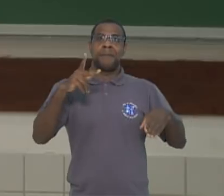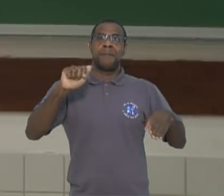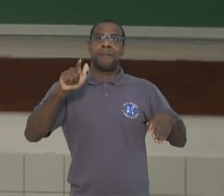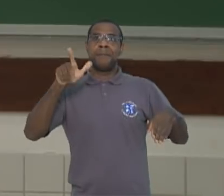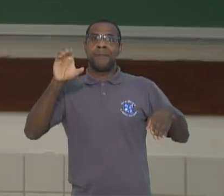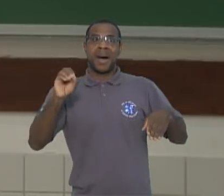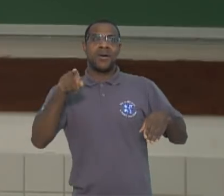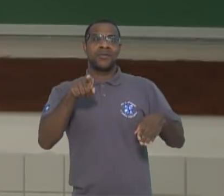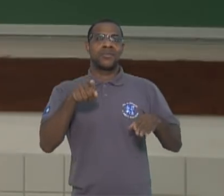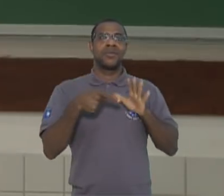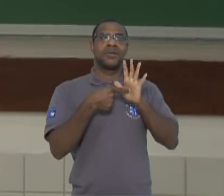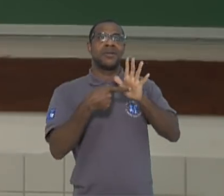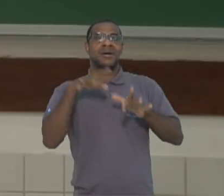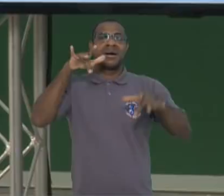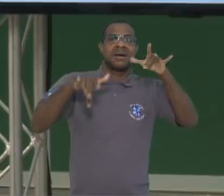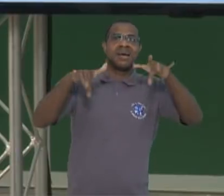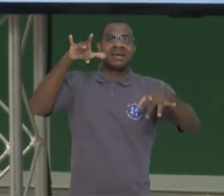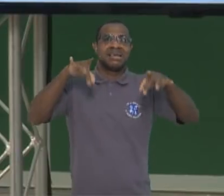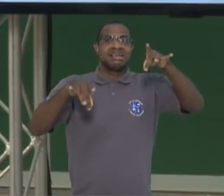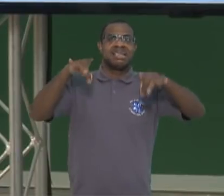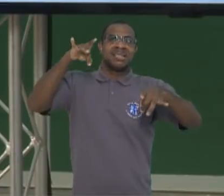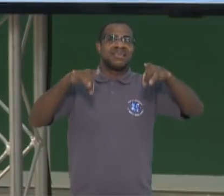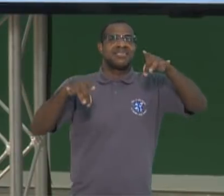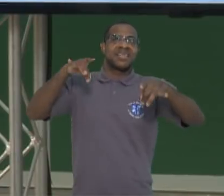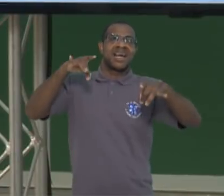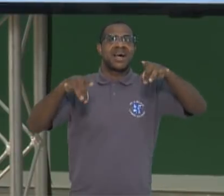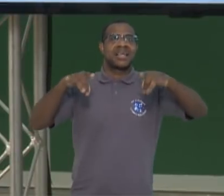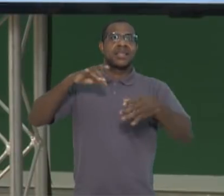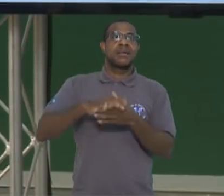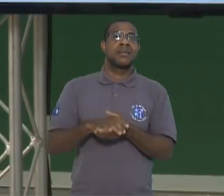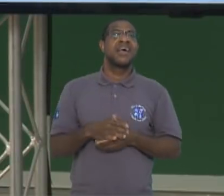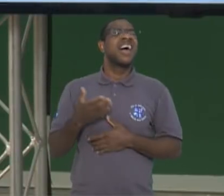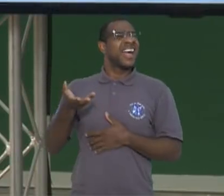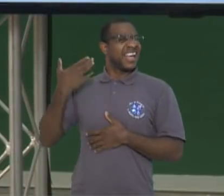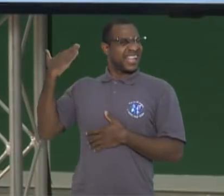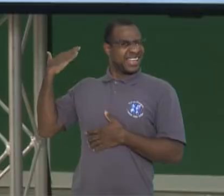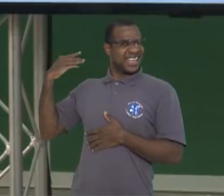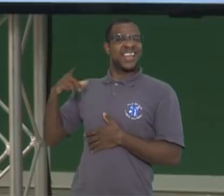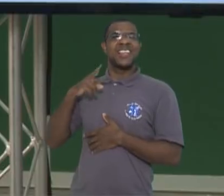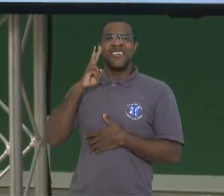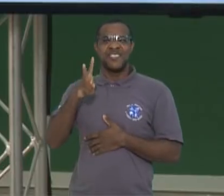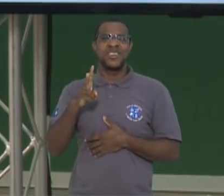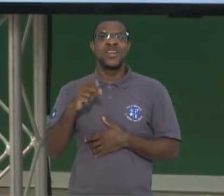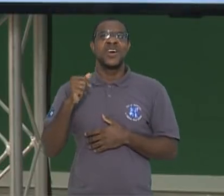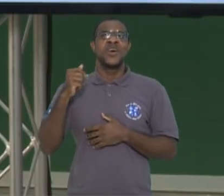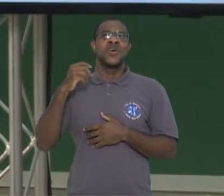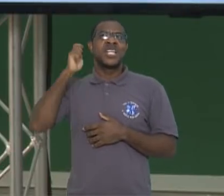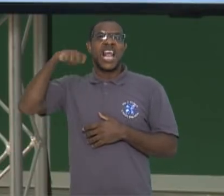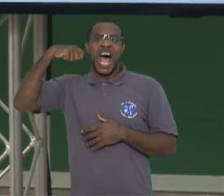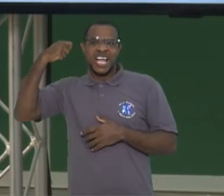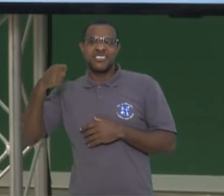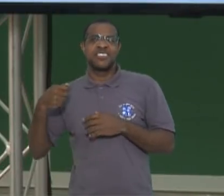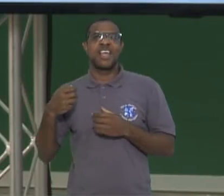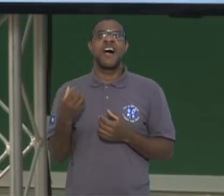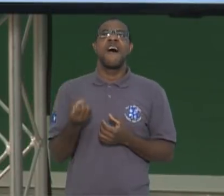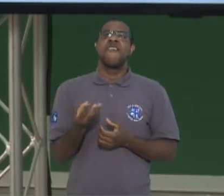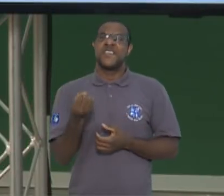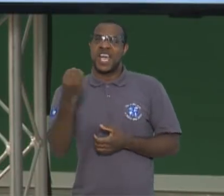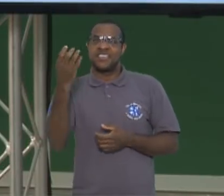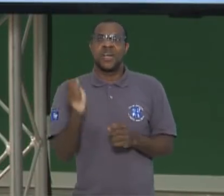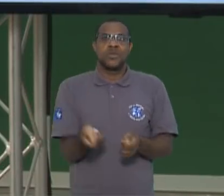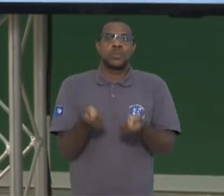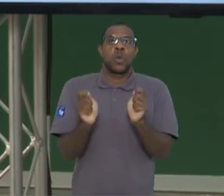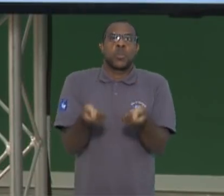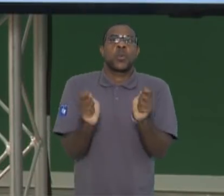gente viu na Comédia dell'Arte os artistas viajando em carroças, né? Para se apresentar, e que essas carroças eram a moradia, né?